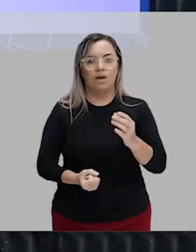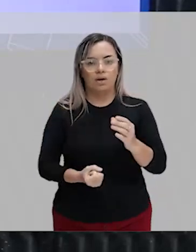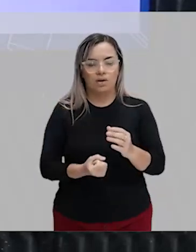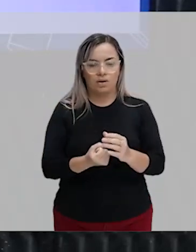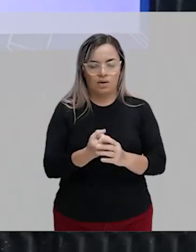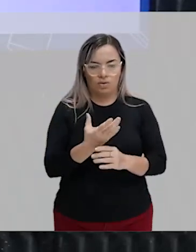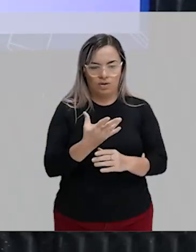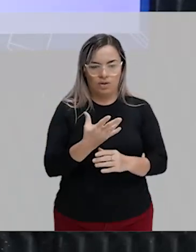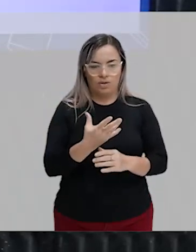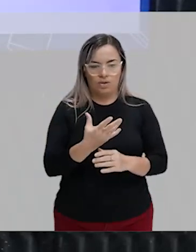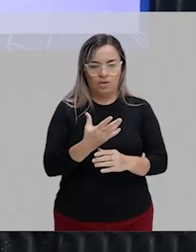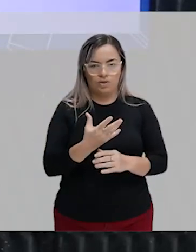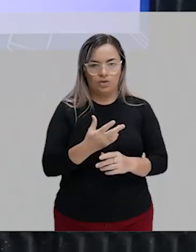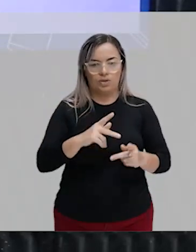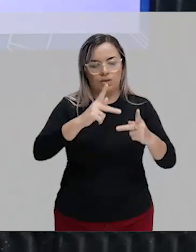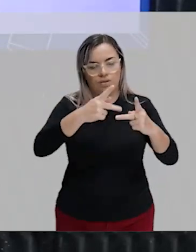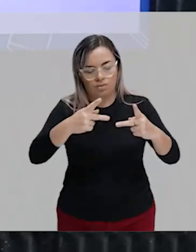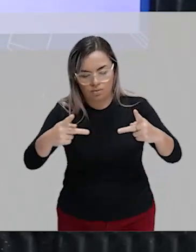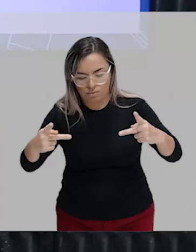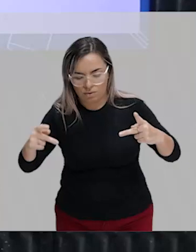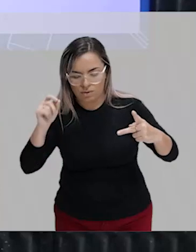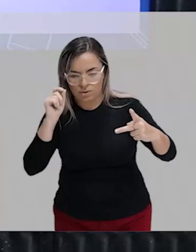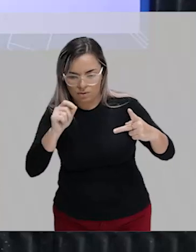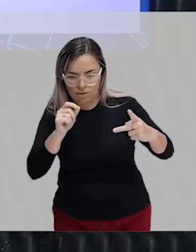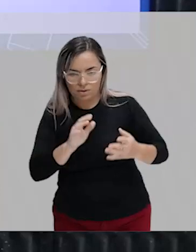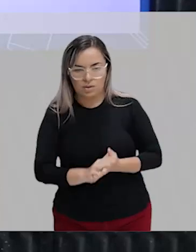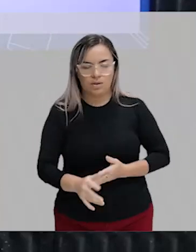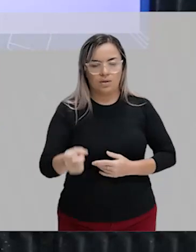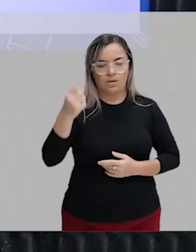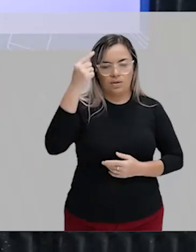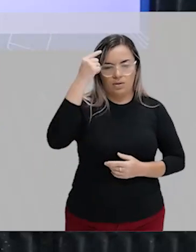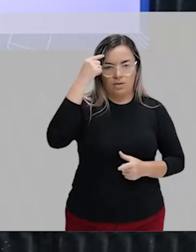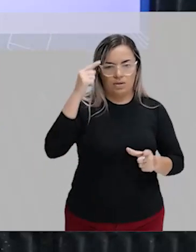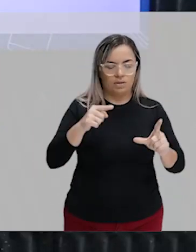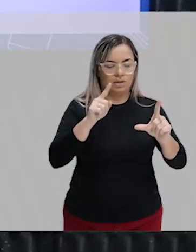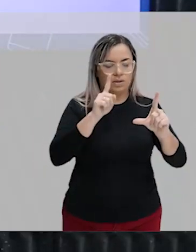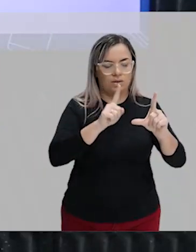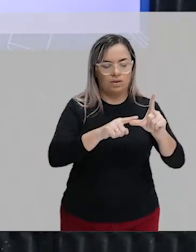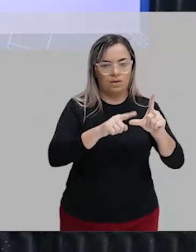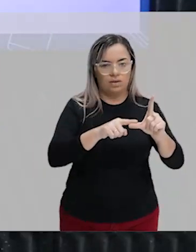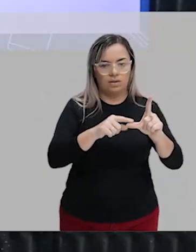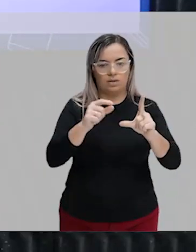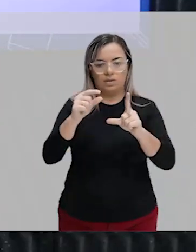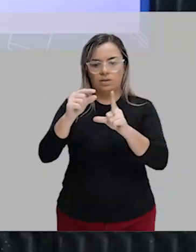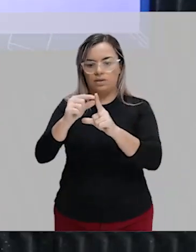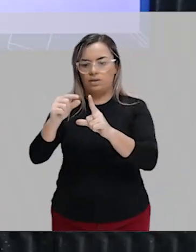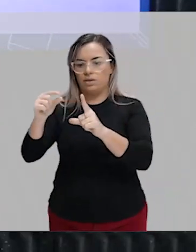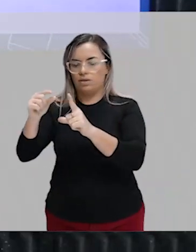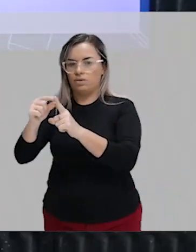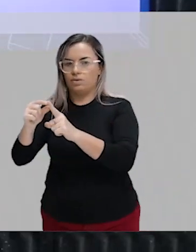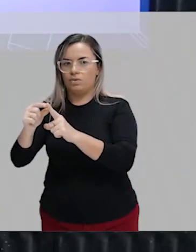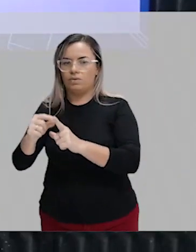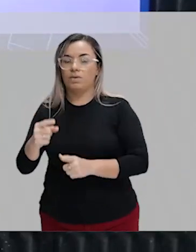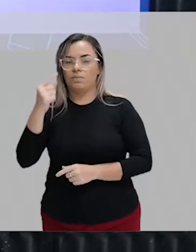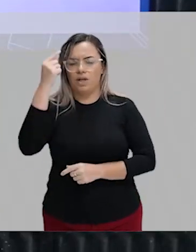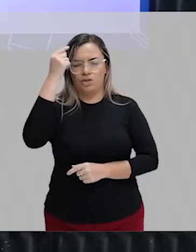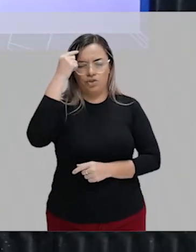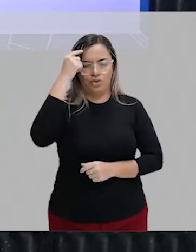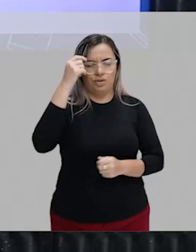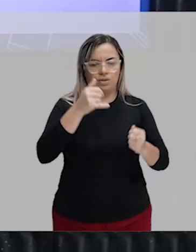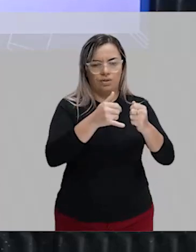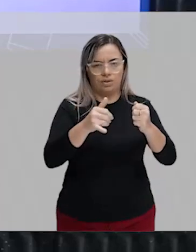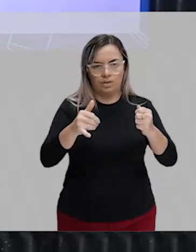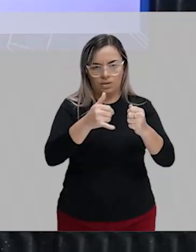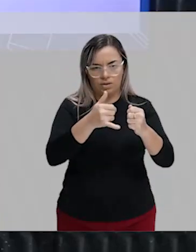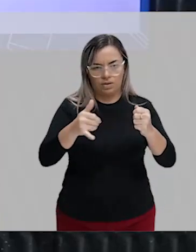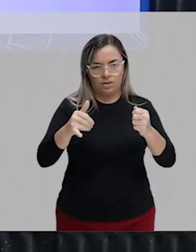das proteínas. Imagine que cada letra dessas palavras aqui fosse um aminoácido. Então, da